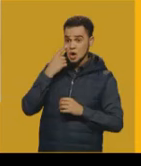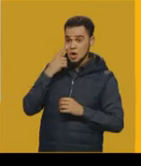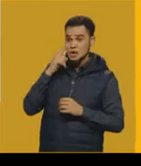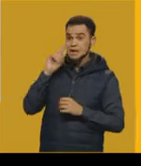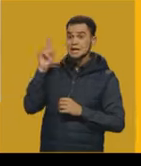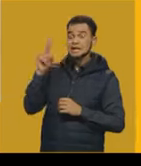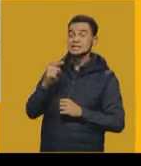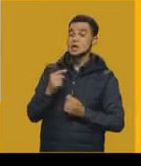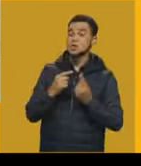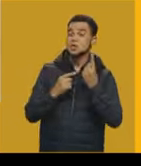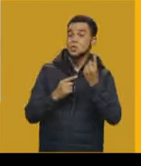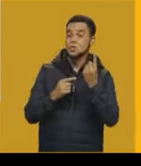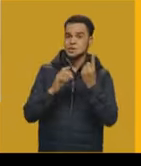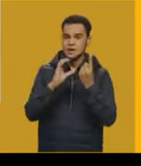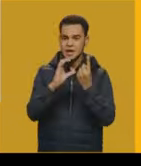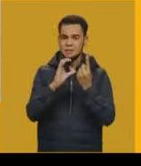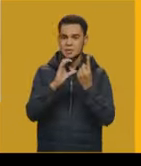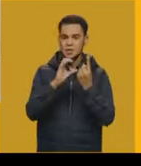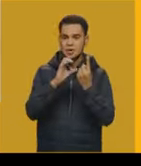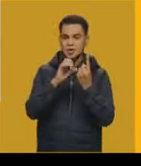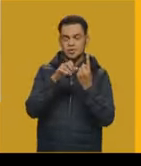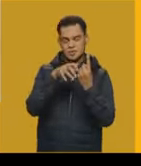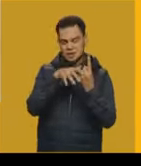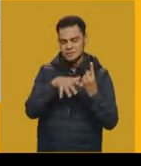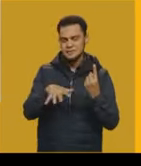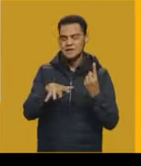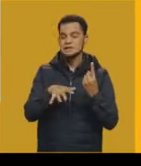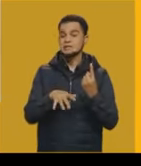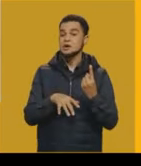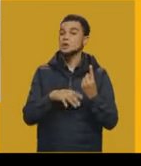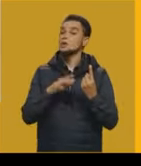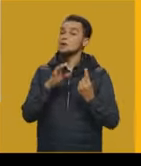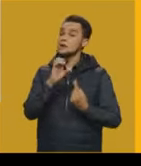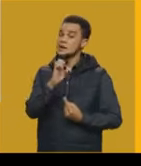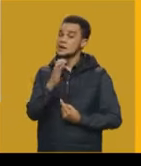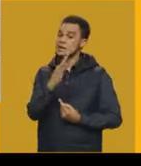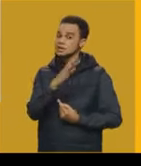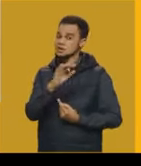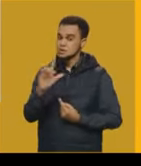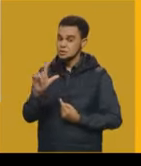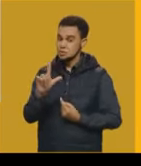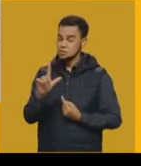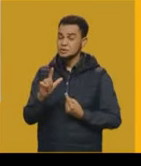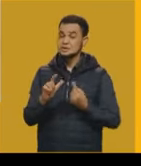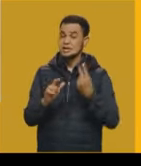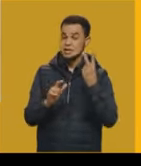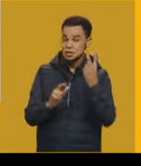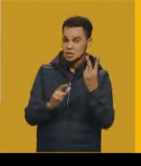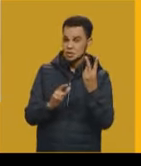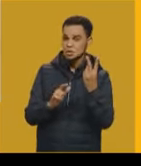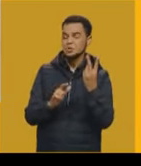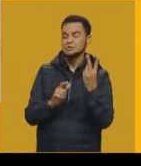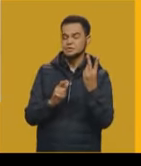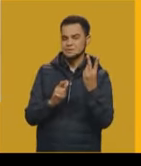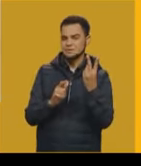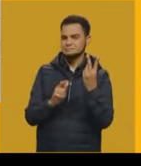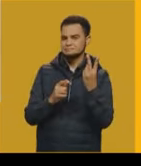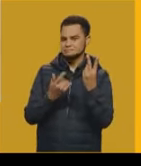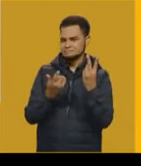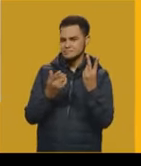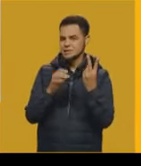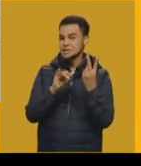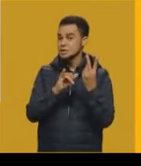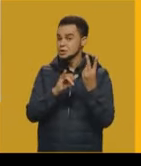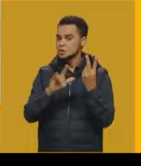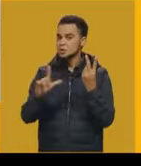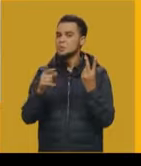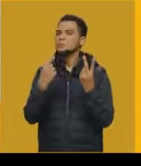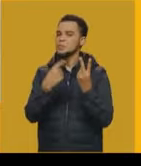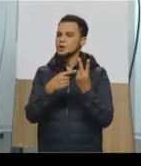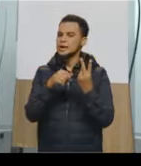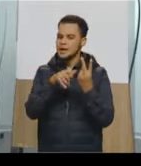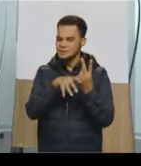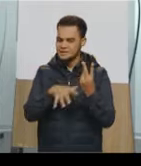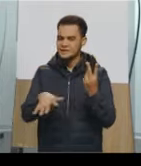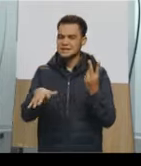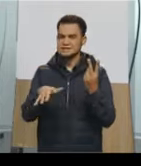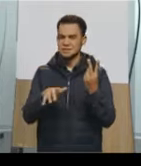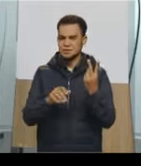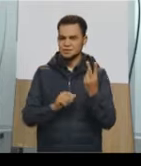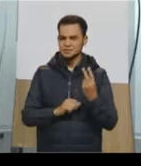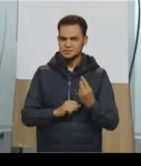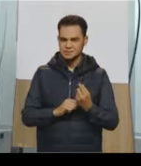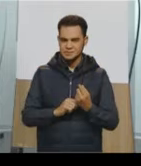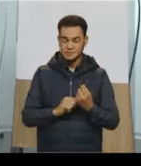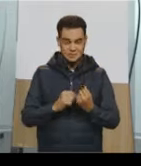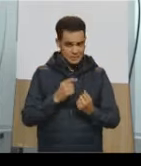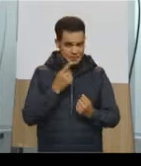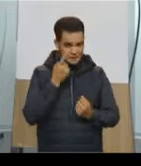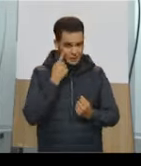ele é ramificação. Etil tem 2 carbonos, il porque ele é uma ramificação. Bom,